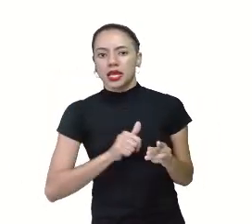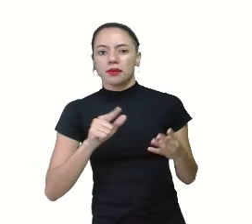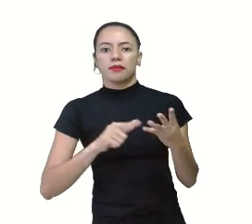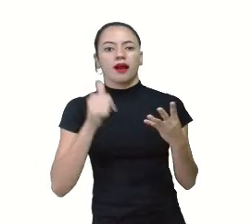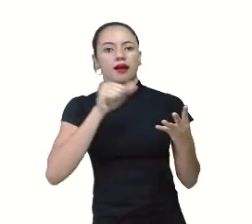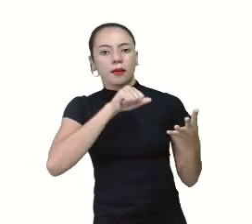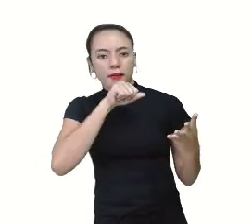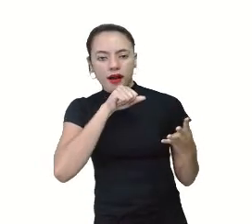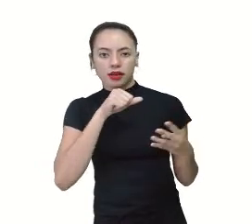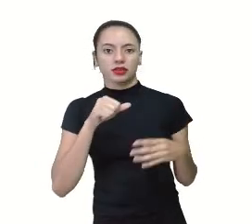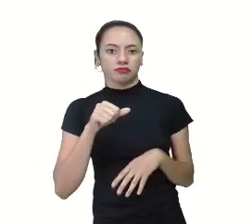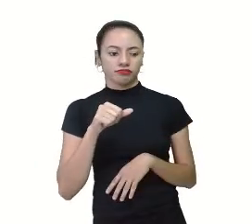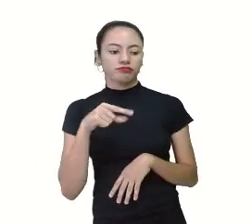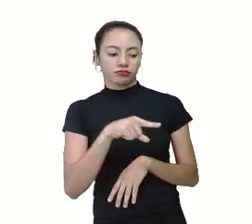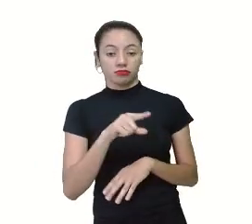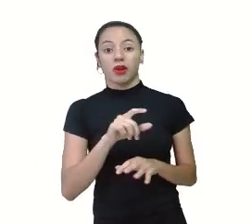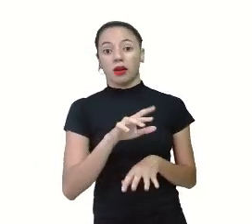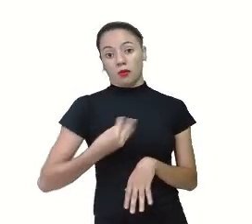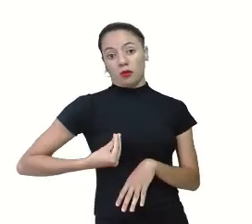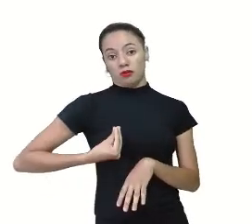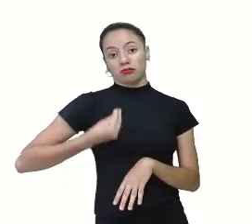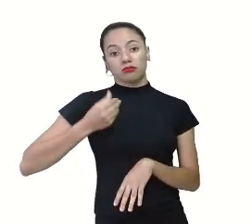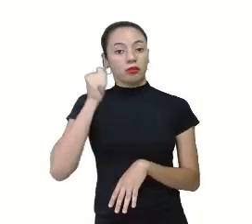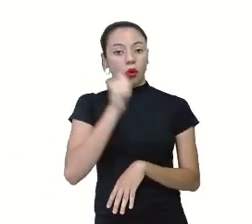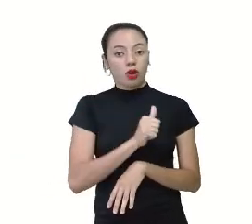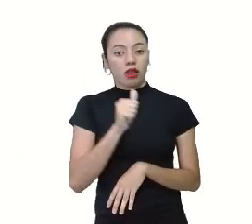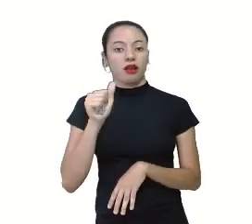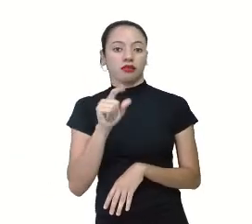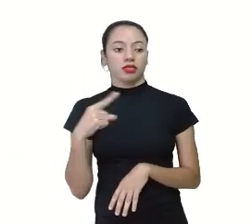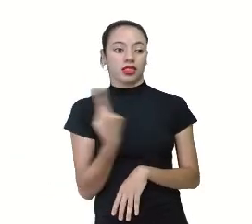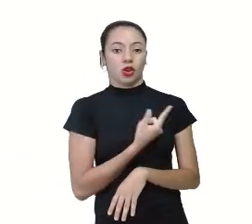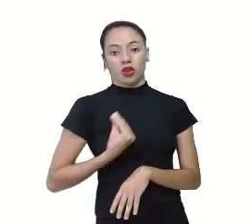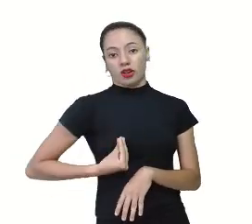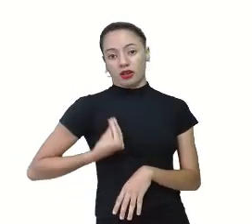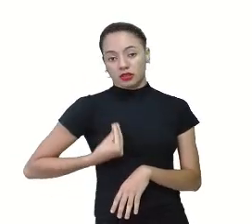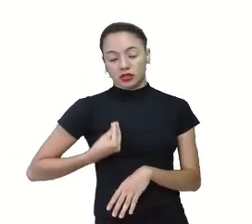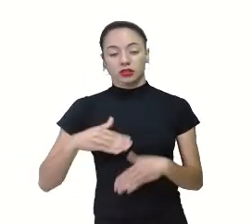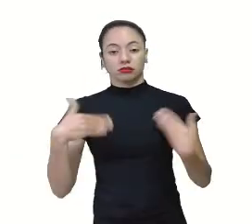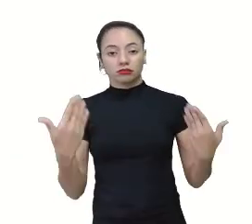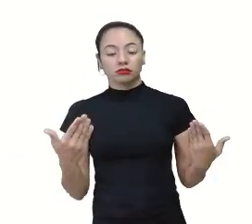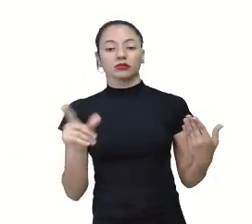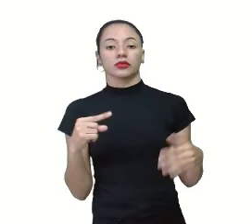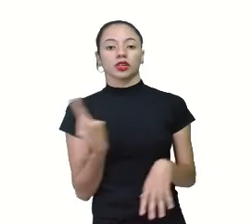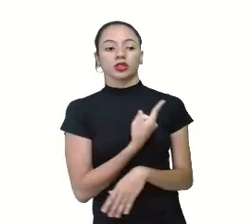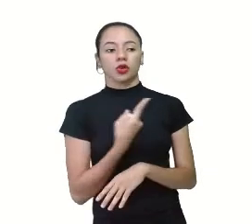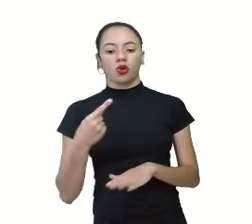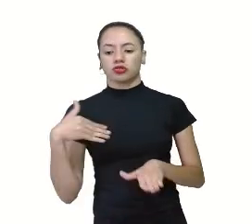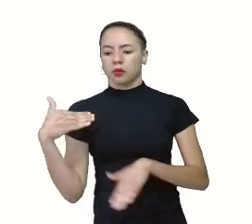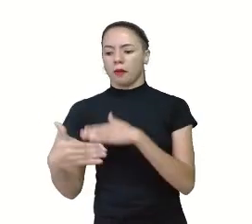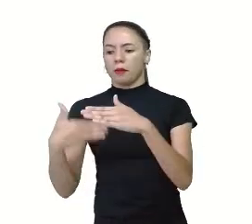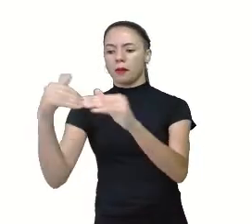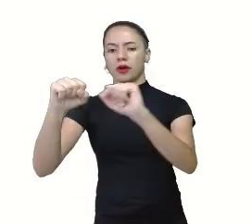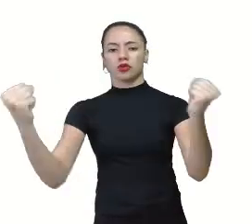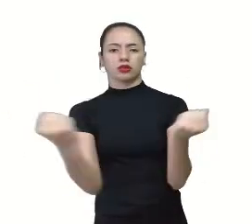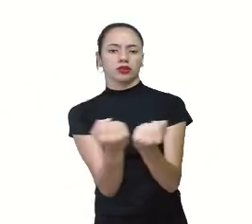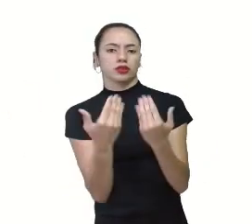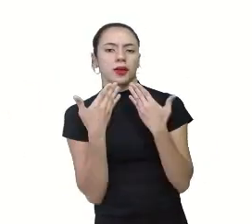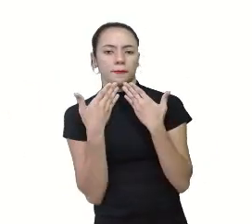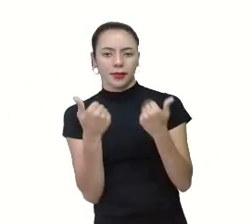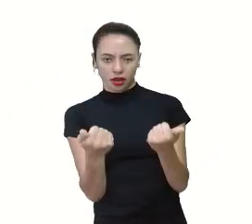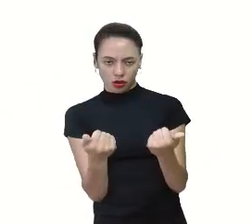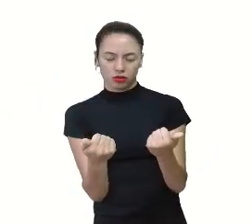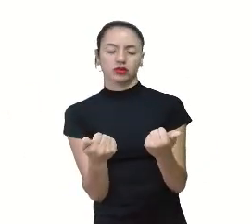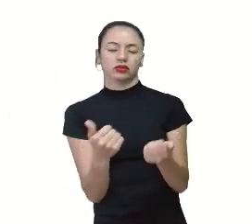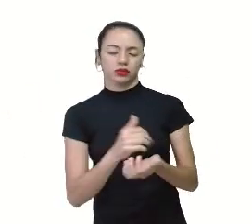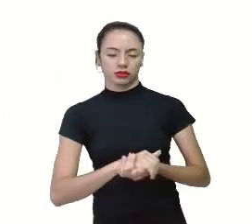que a gente não existiria sem elas, né? A gente vai construir uma sociedade melhor, a gente quer construir uma